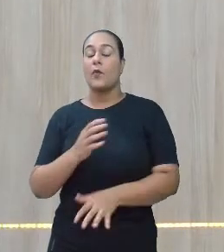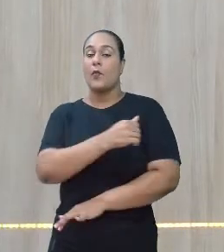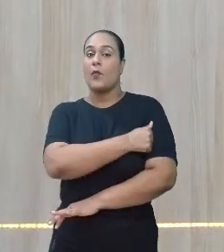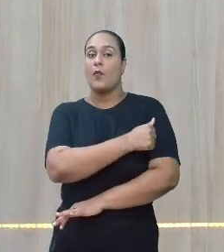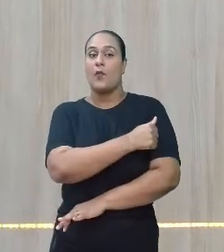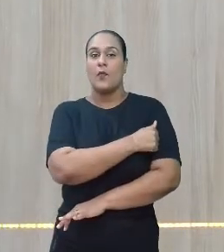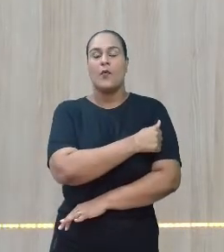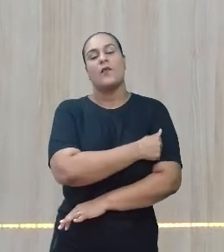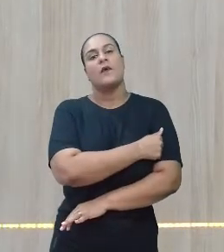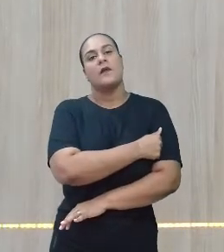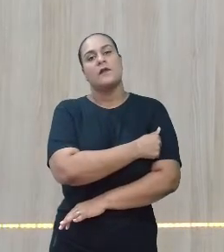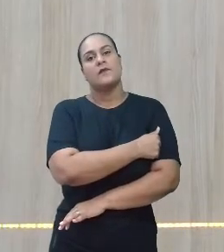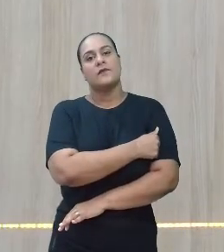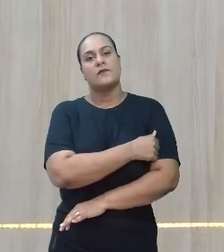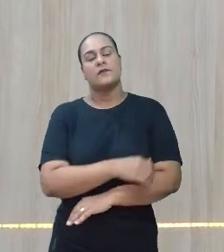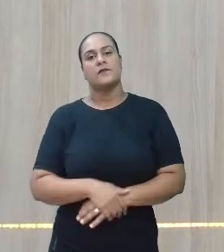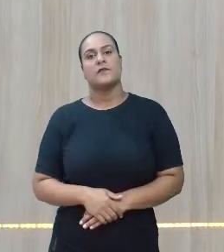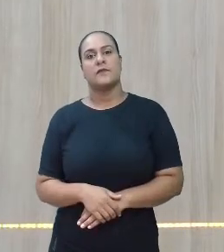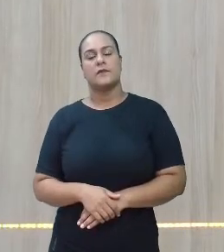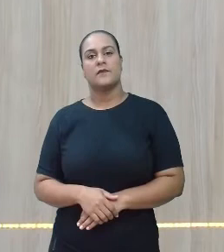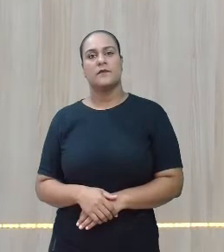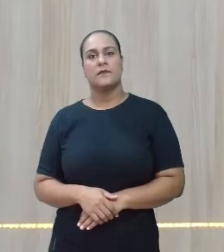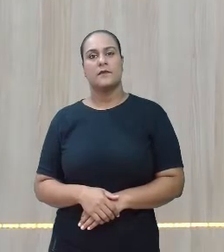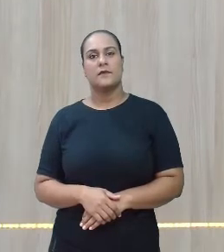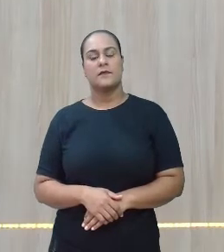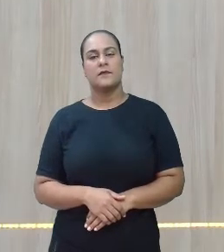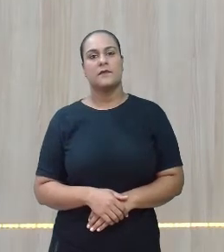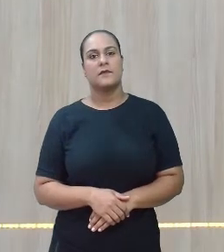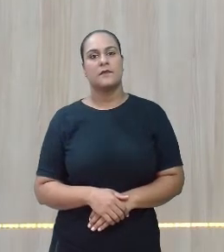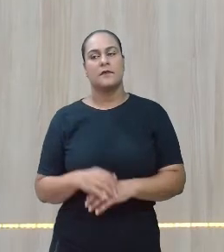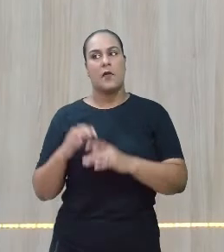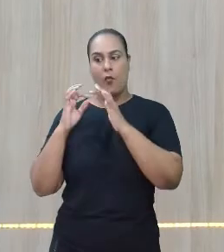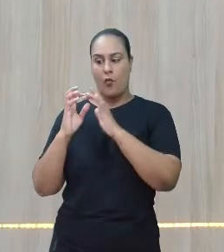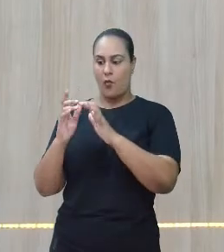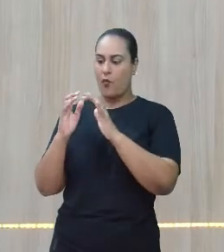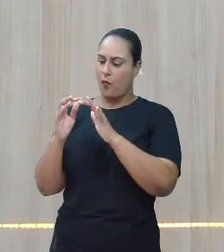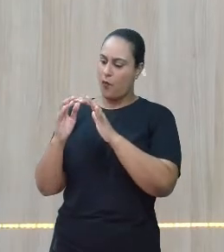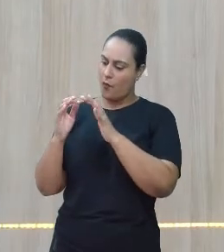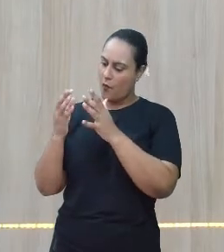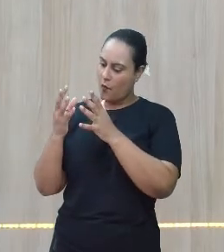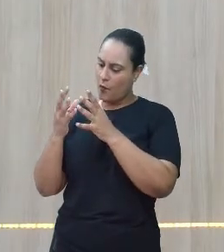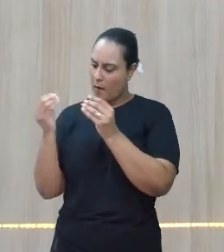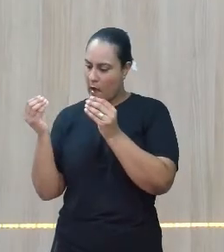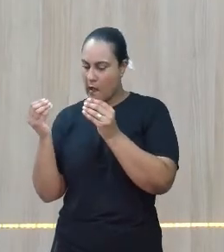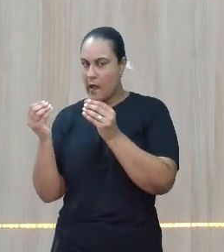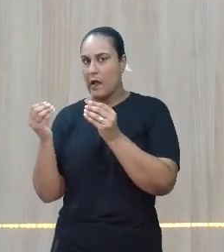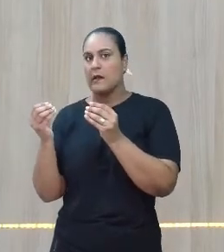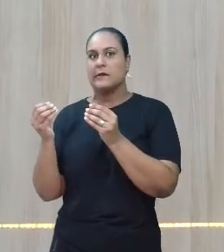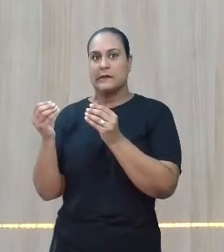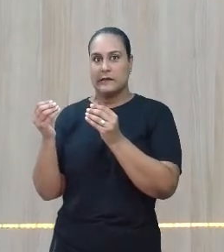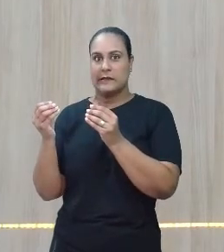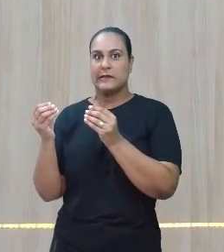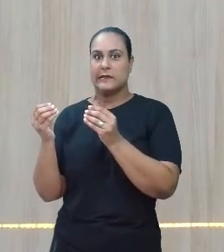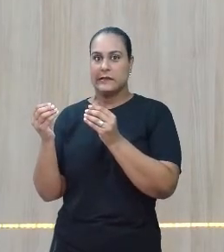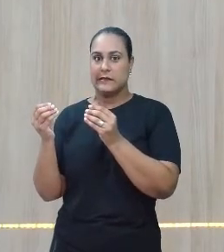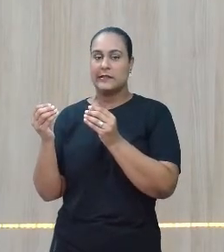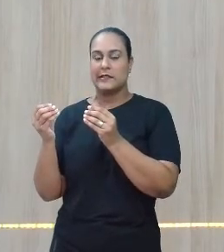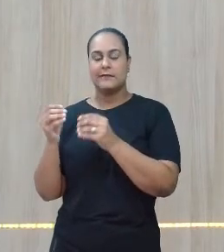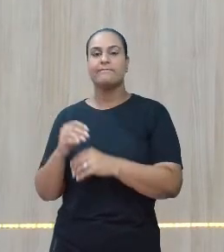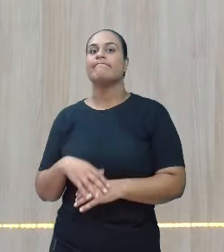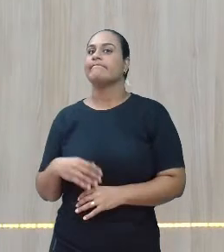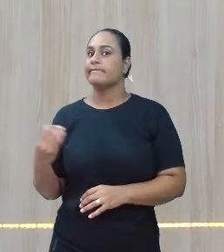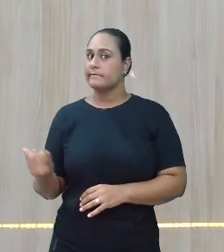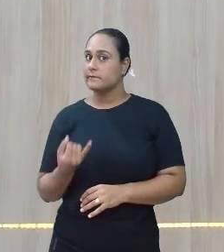falou, em relação a quando um neurônio, né, é destruído, ou quando morre o neurônio, é